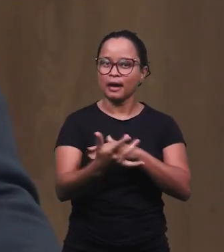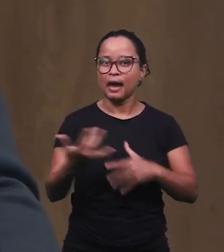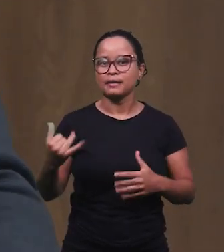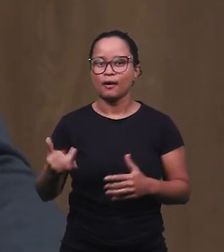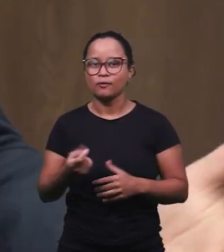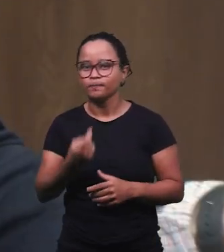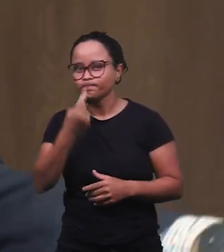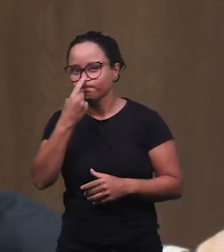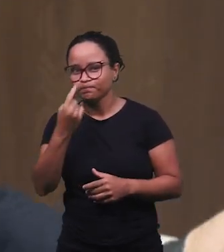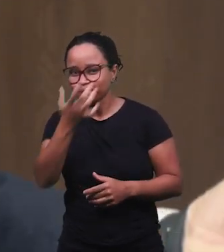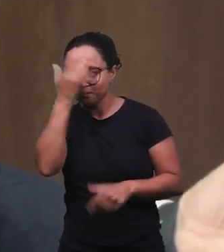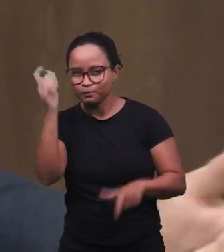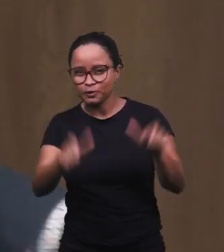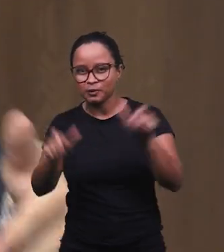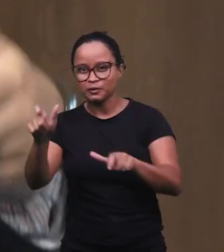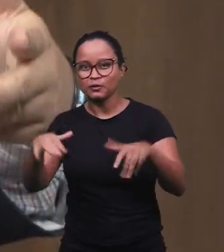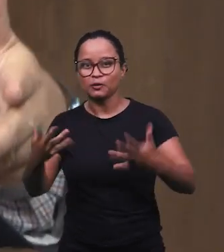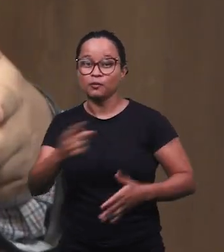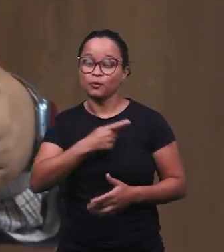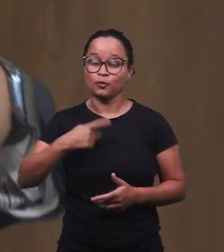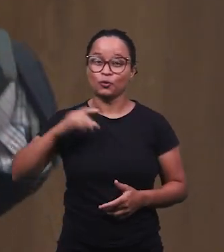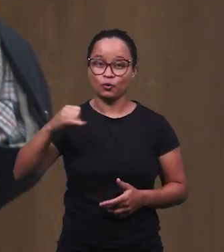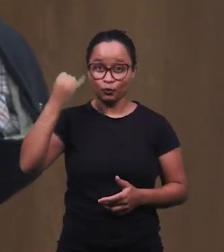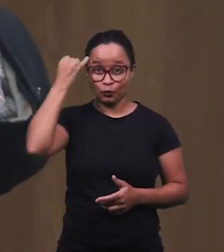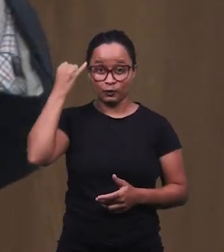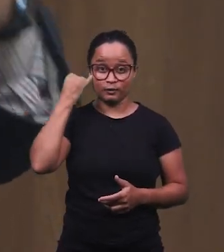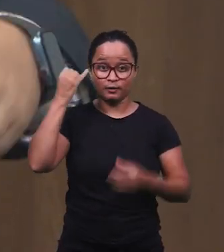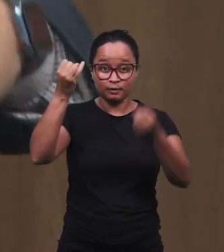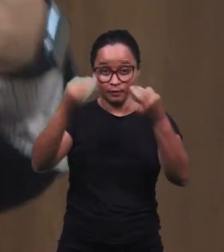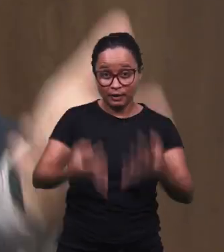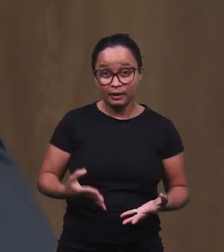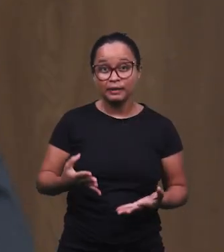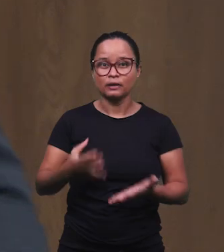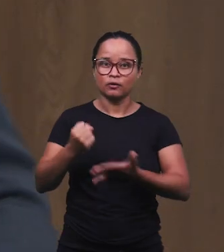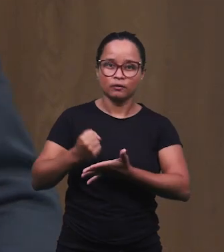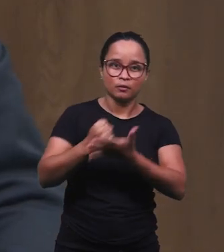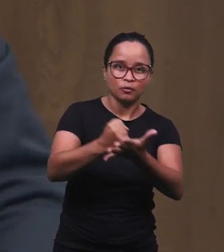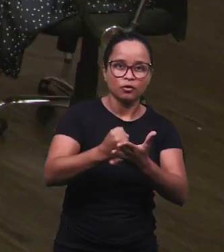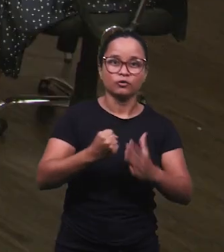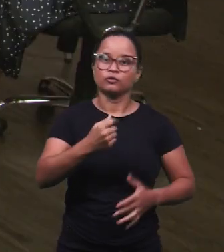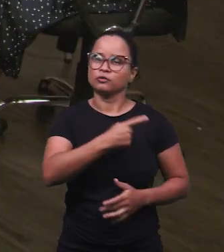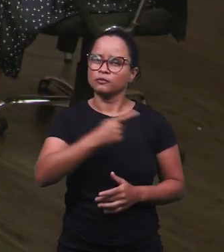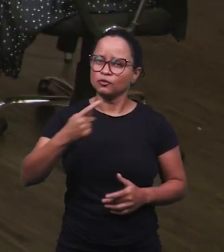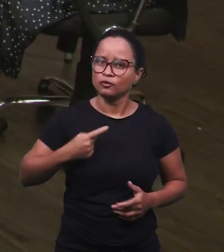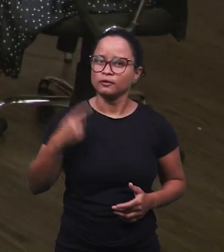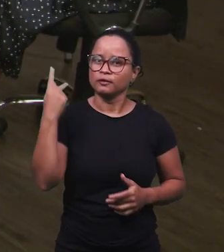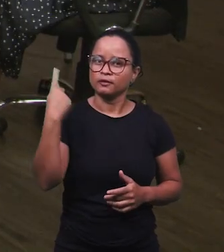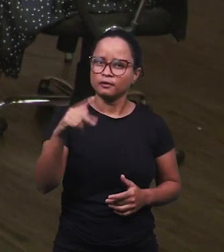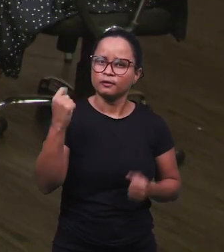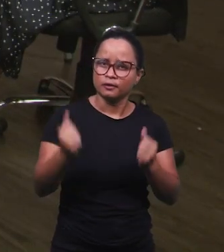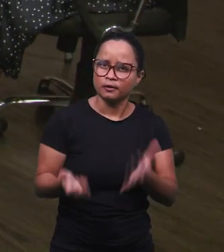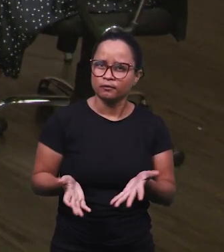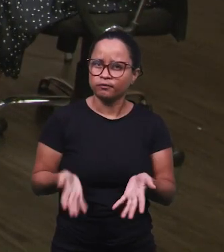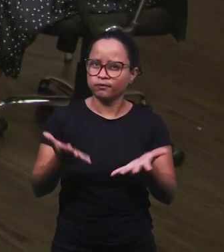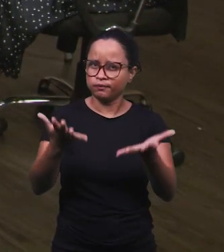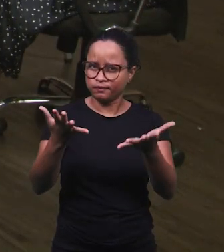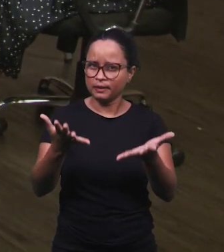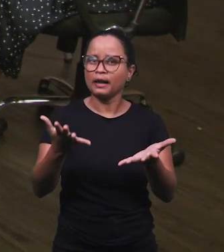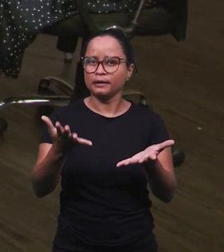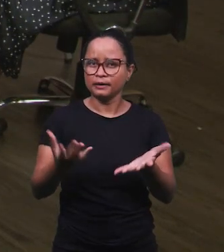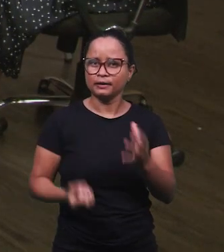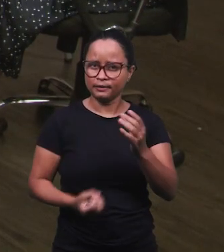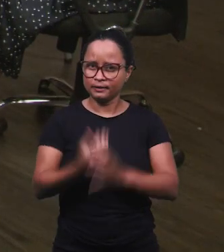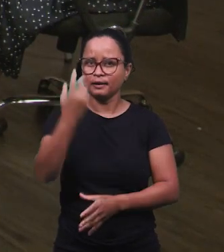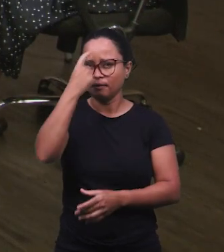pessoas. Então, quando o pastor Josias fala, e principalmente com a anuência e apoio do seu pastor, né, estimule a criar essas